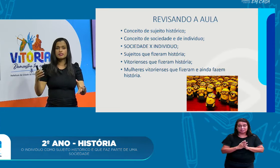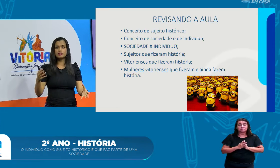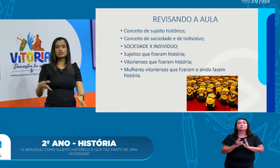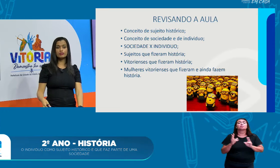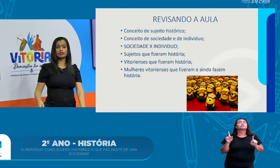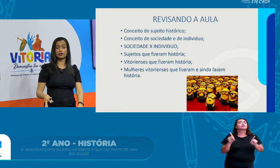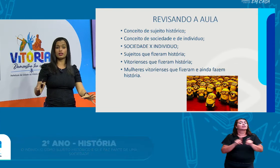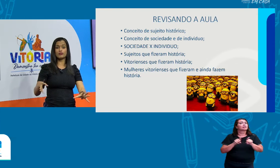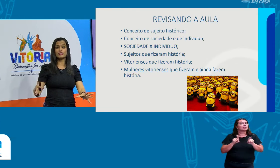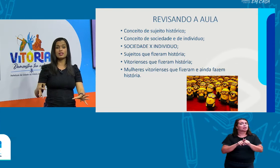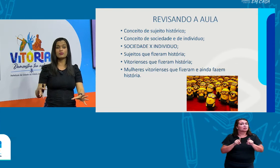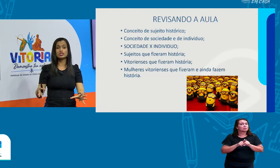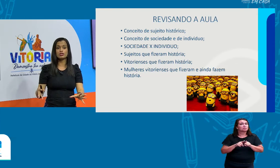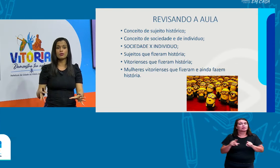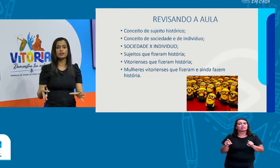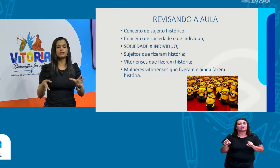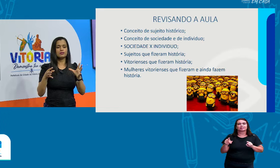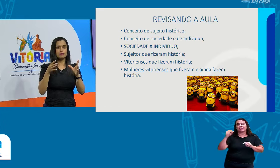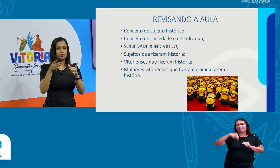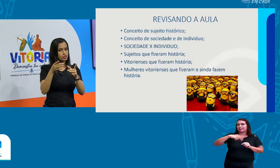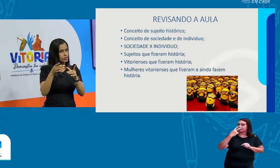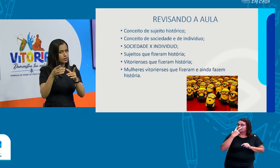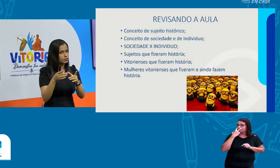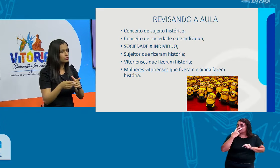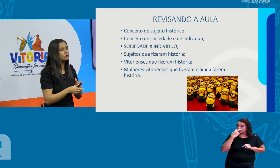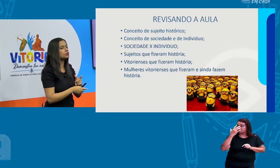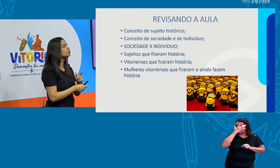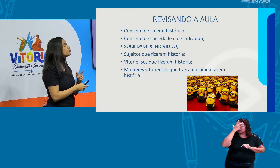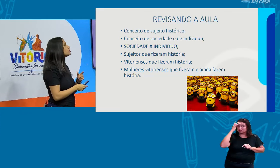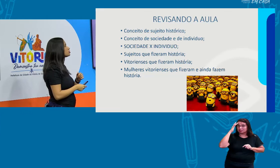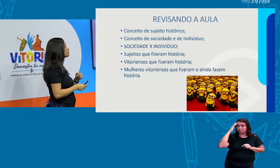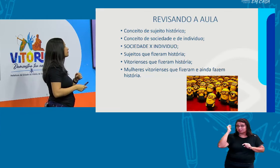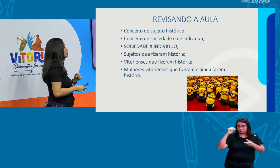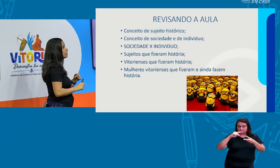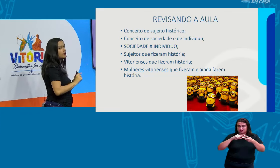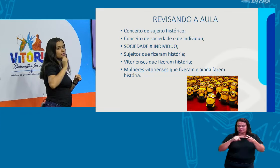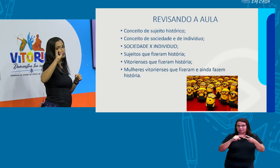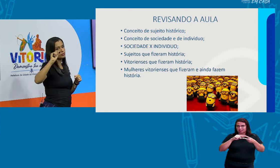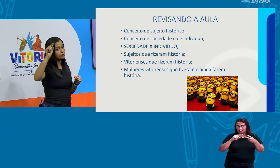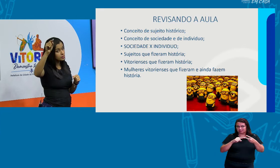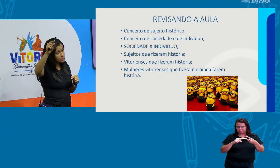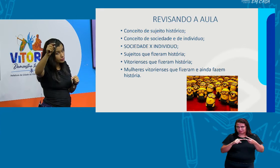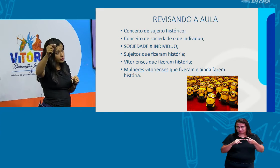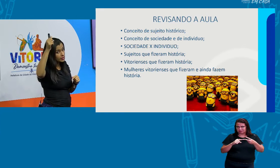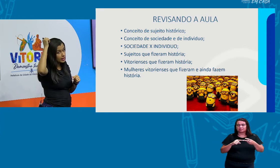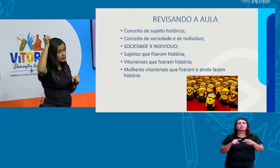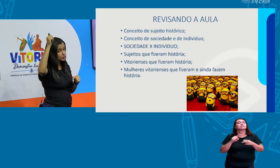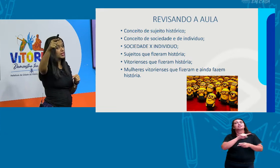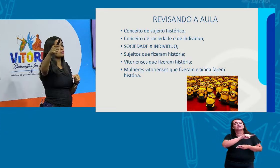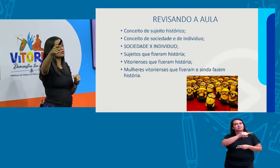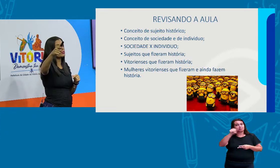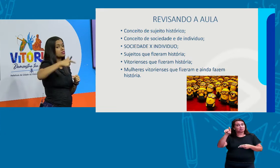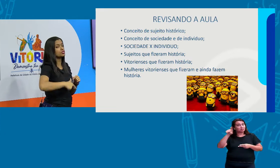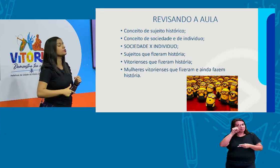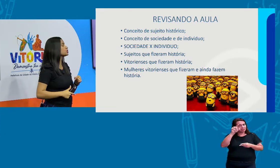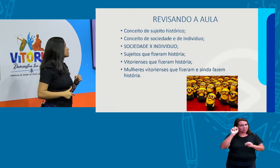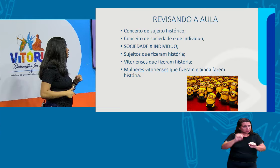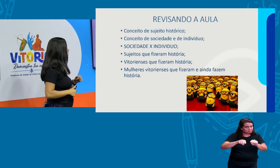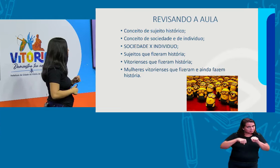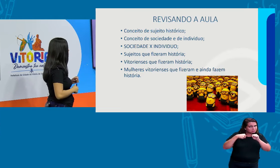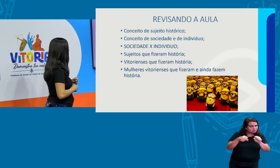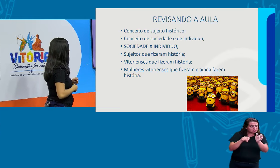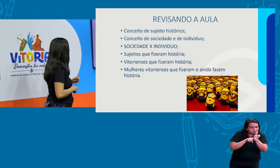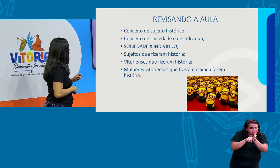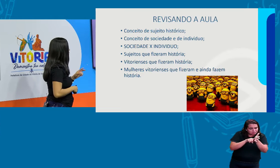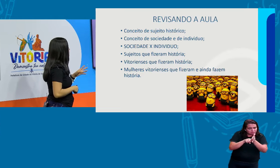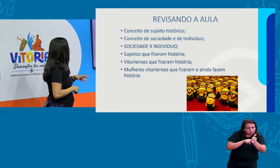Vitorienses, pessoas de Vitória que fizeram história. Mostrei aqui o nome de 2, tá? E fica o desafio aí da atividade para vocês